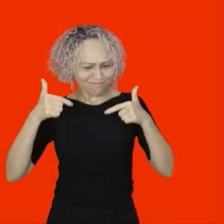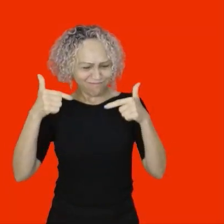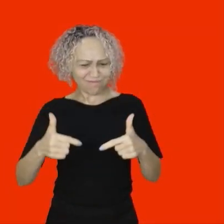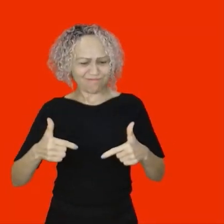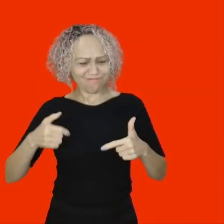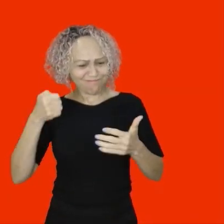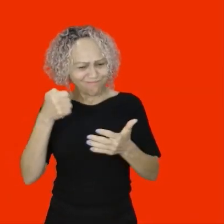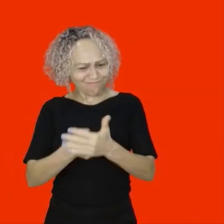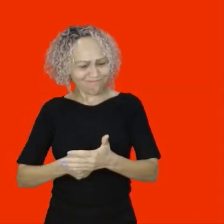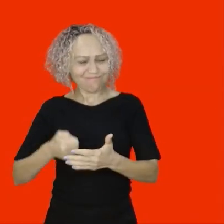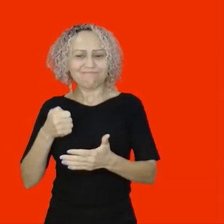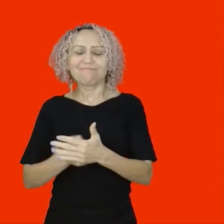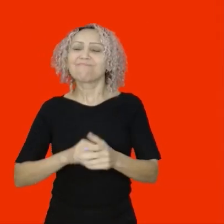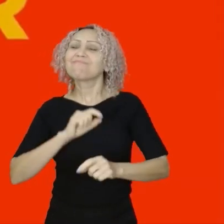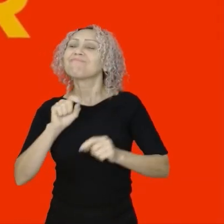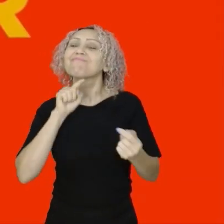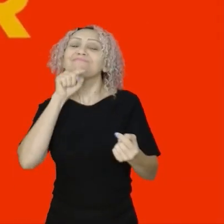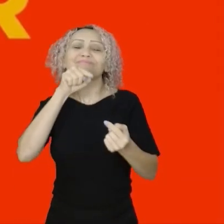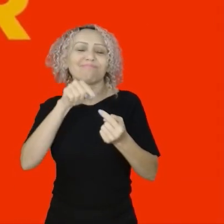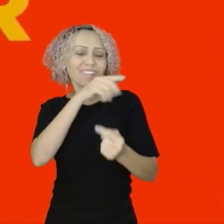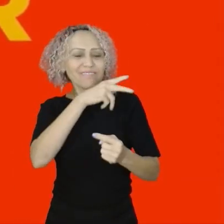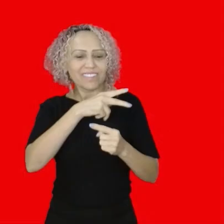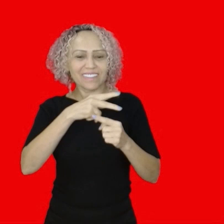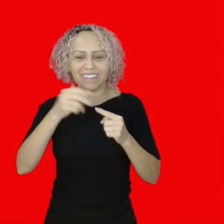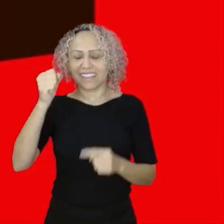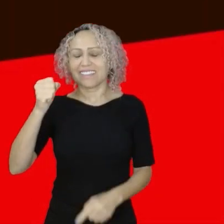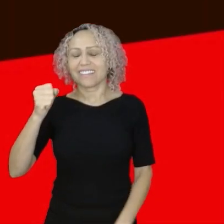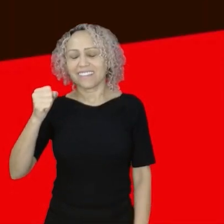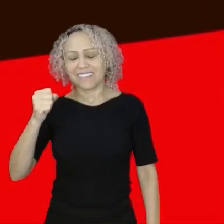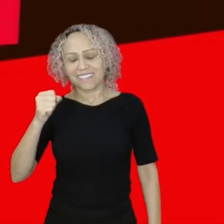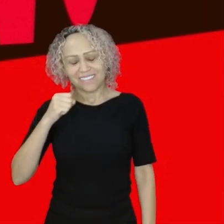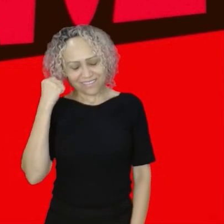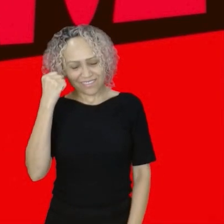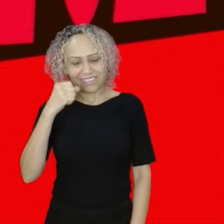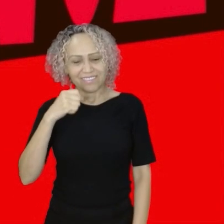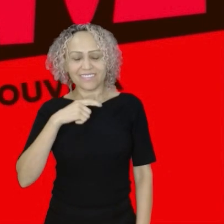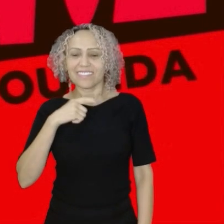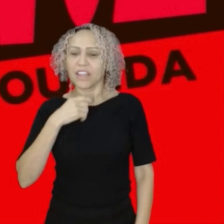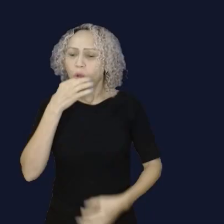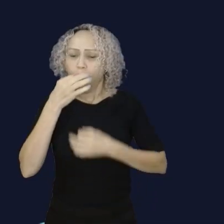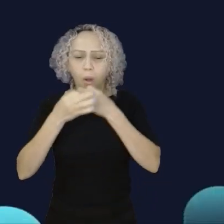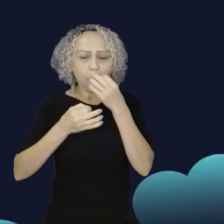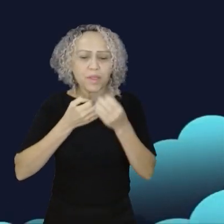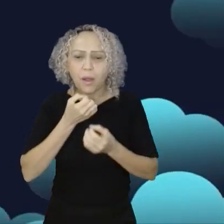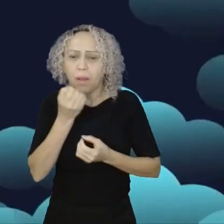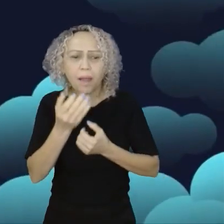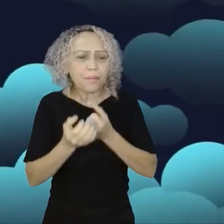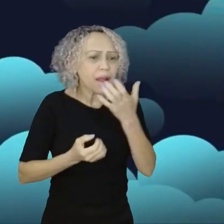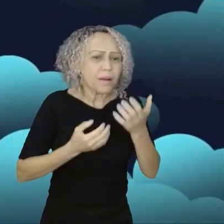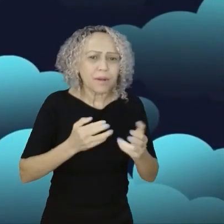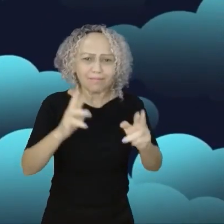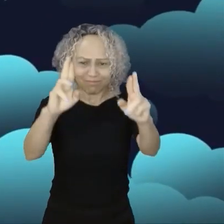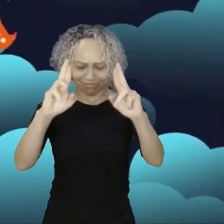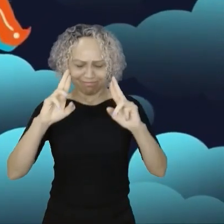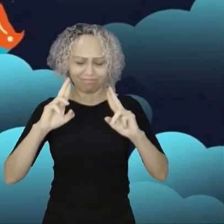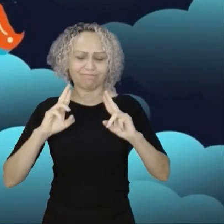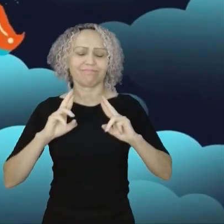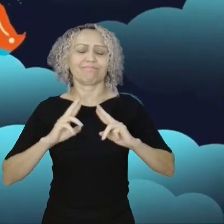sina, batalhando pra vencer. Tenho voz pra ser ouvida,